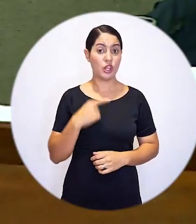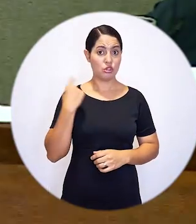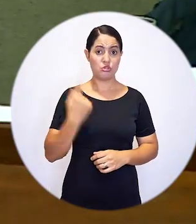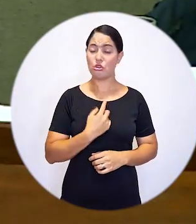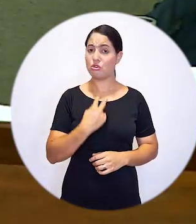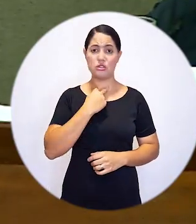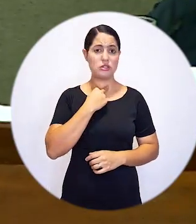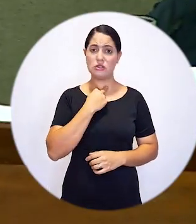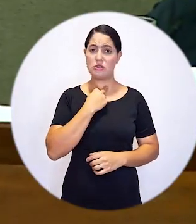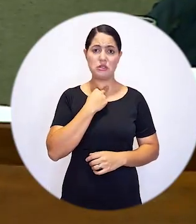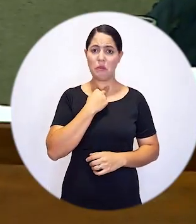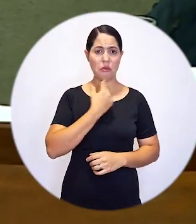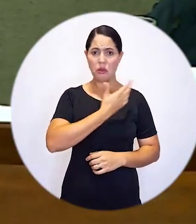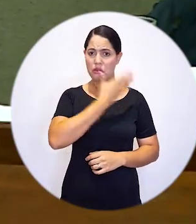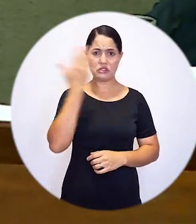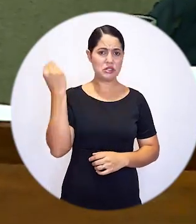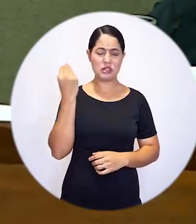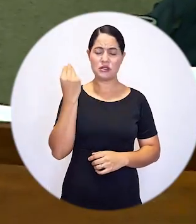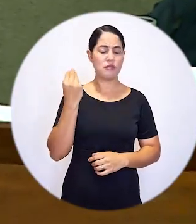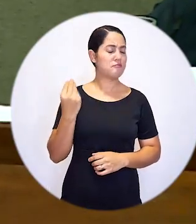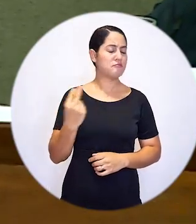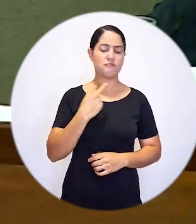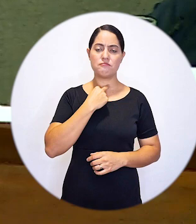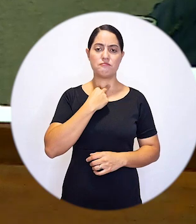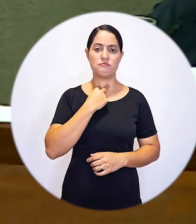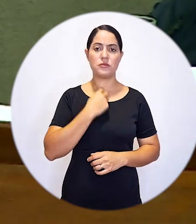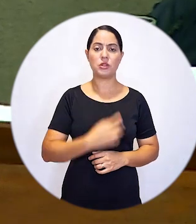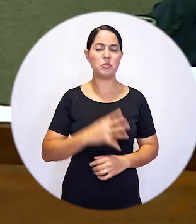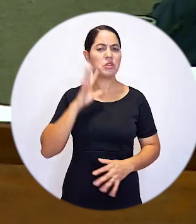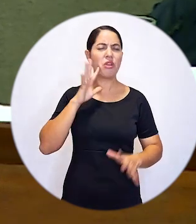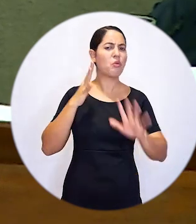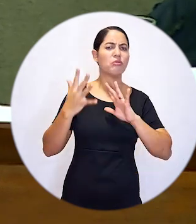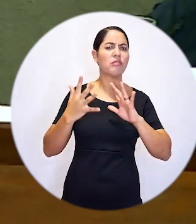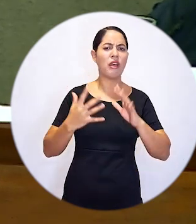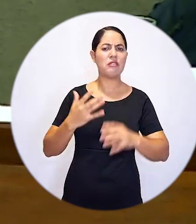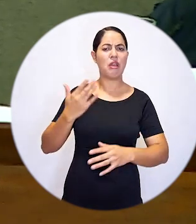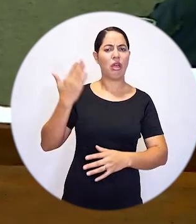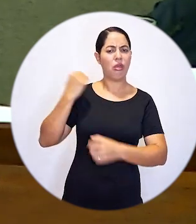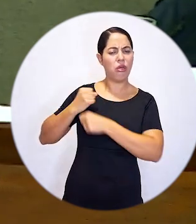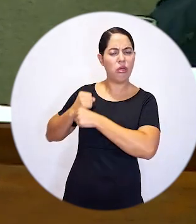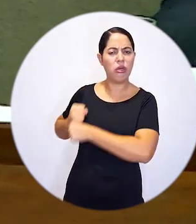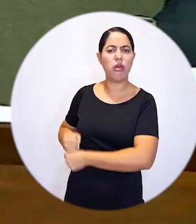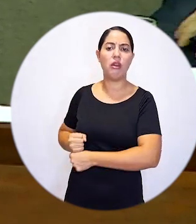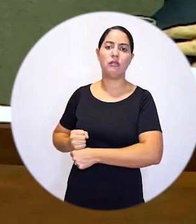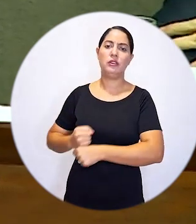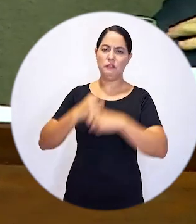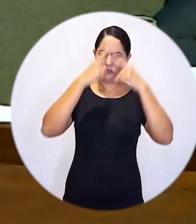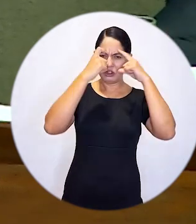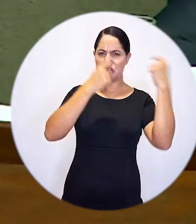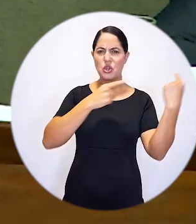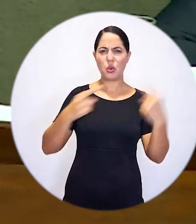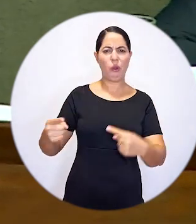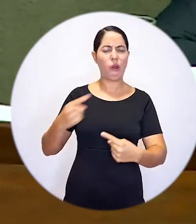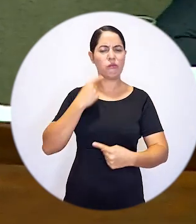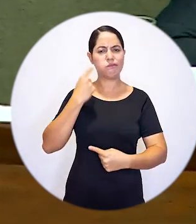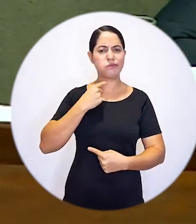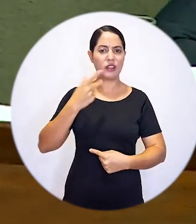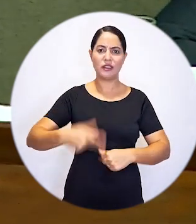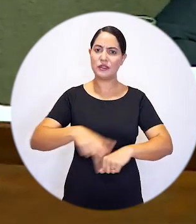ser ignorados. Nos últimos anos, a violência contra advogados tornou-se uma realidade recorrente em nosso